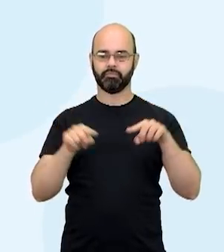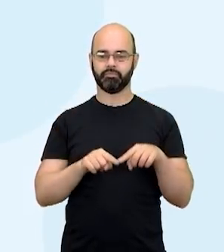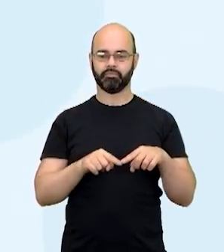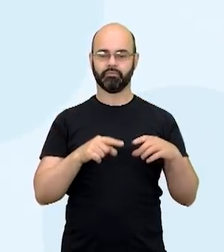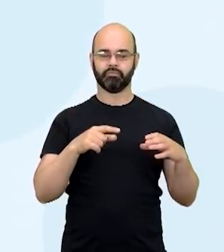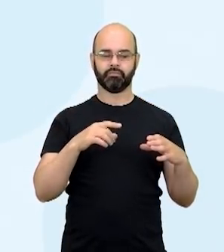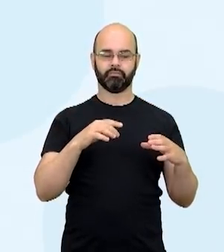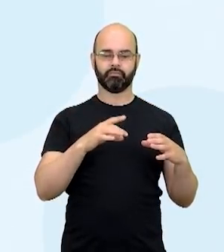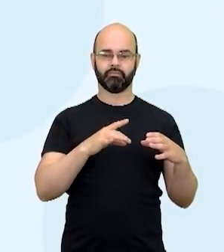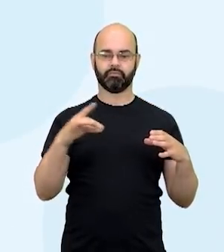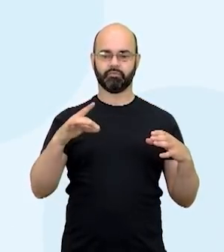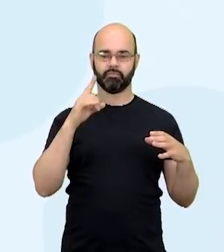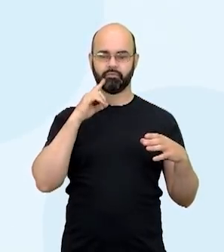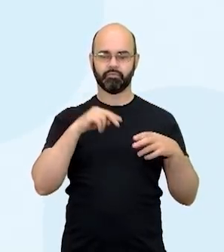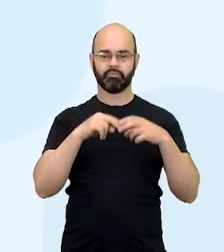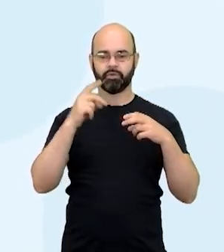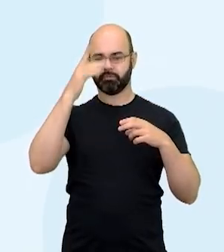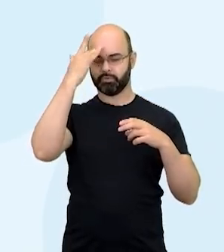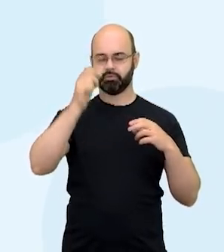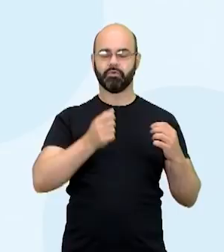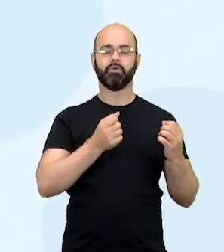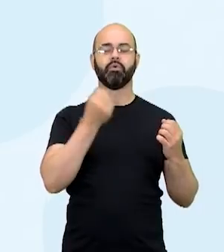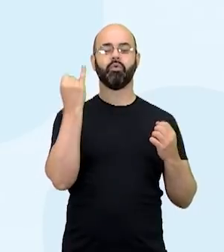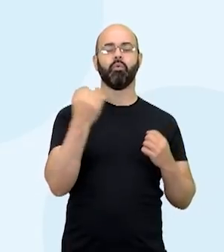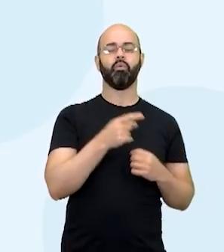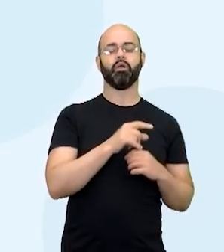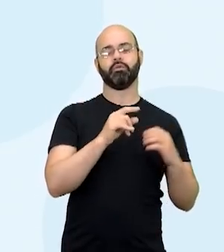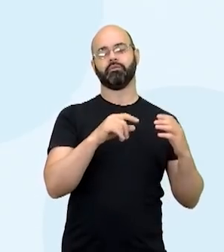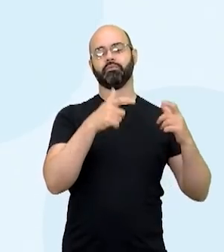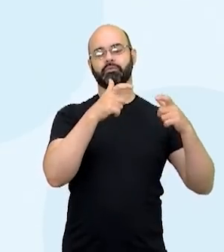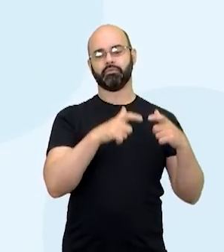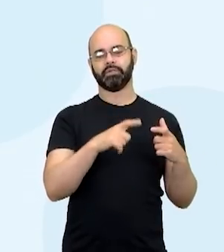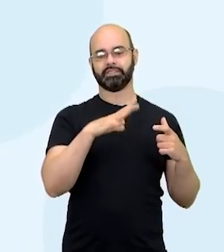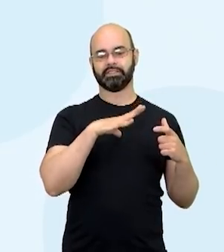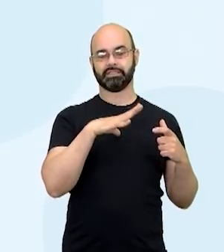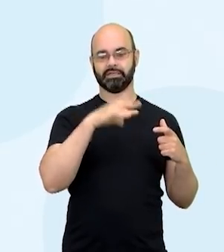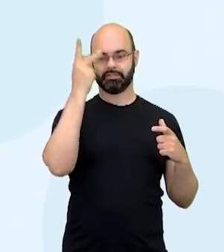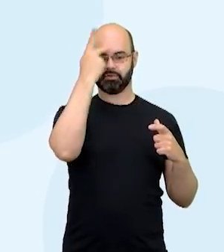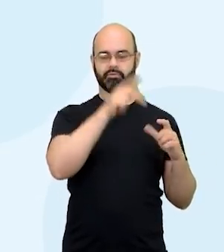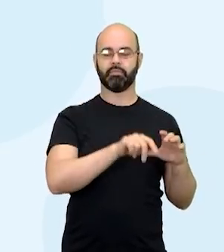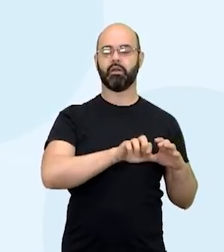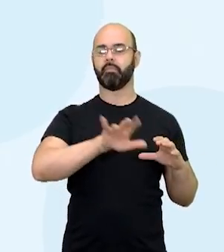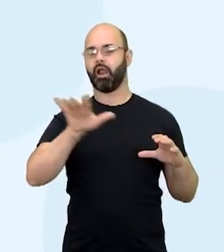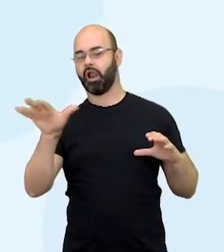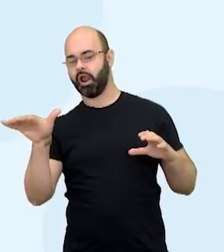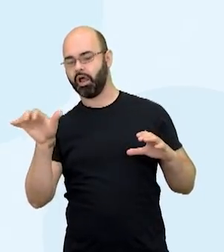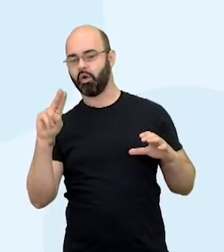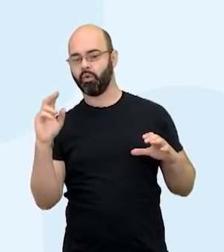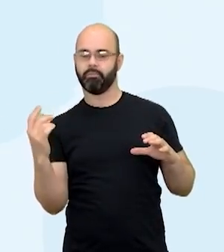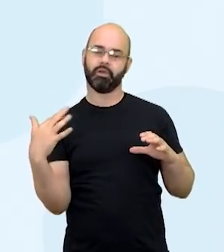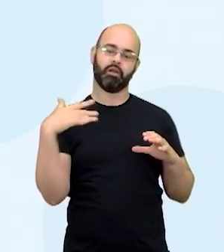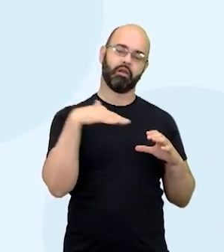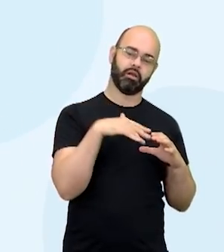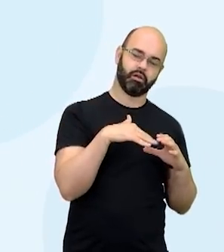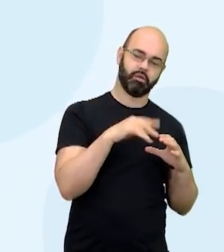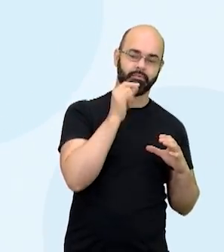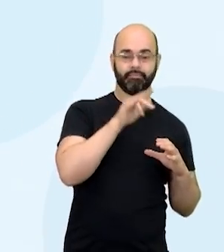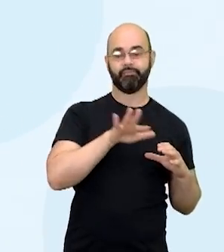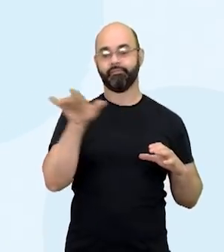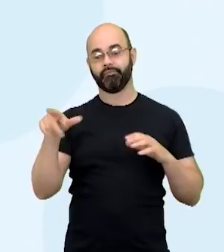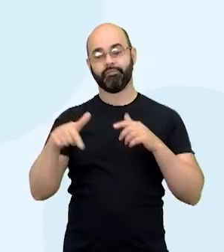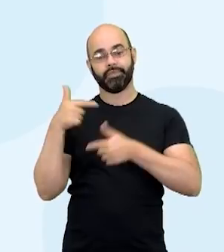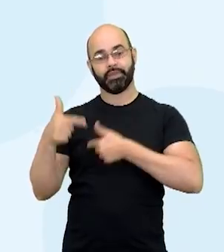das pessoas que migram né, diariamente né, da cidade de São Paulo para outros pontos ou vice-versa. Ou por trabalho, que é